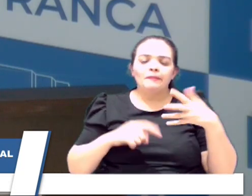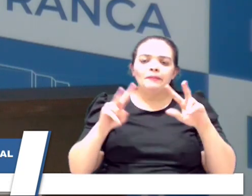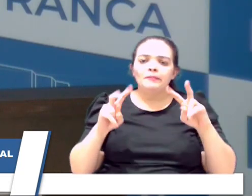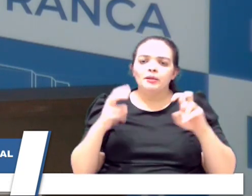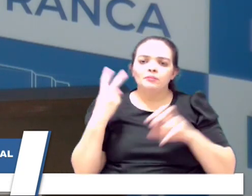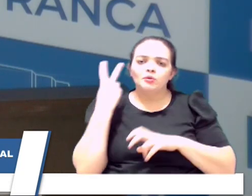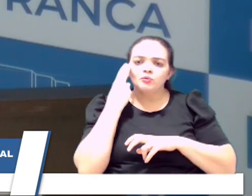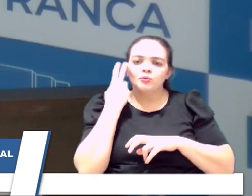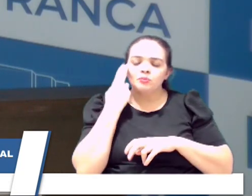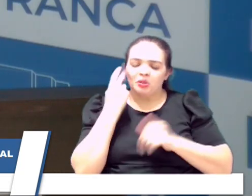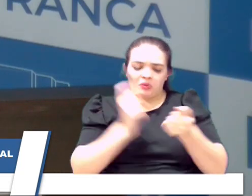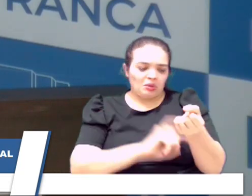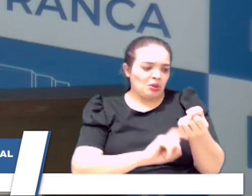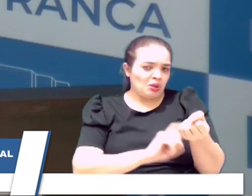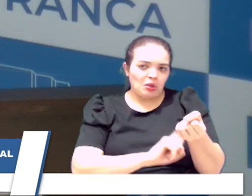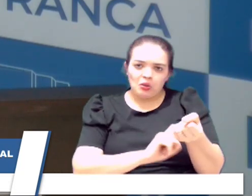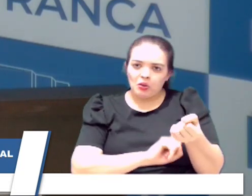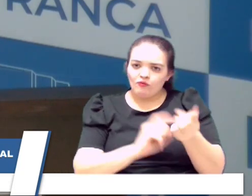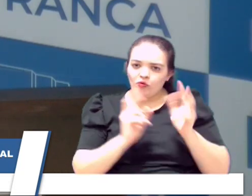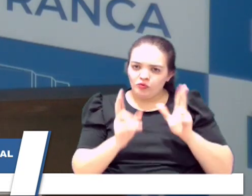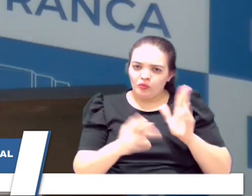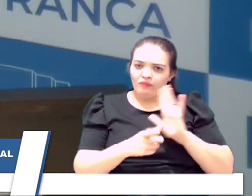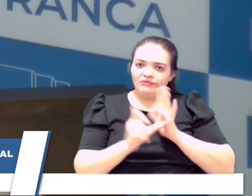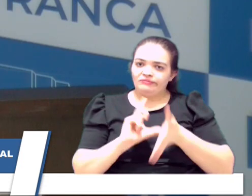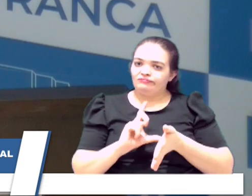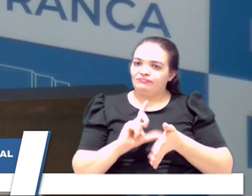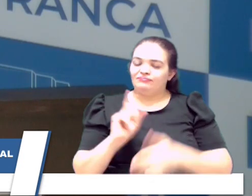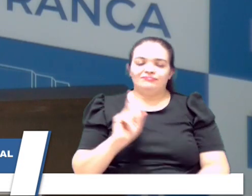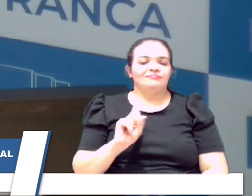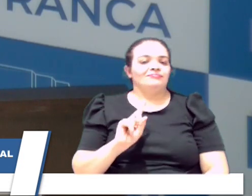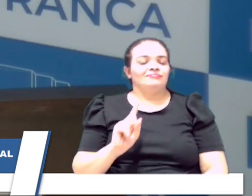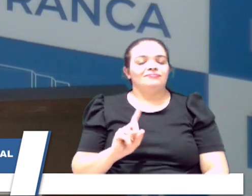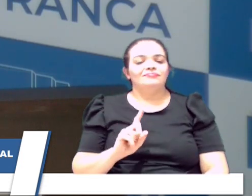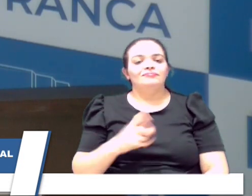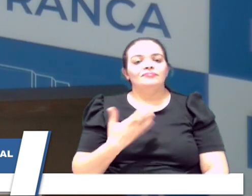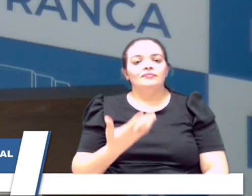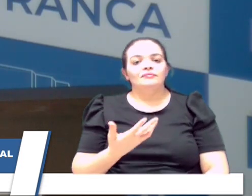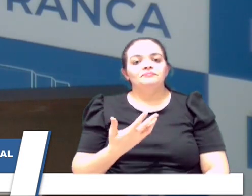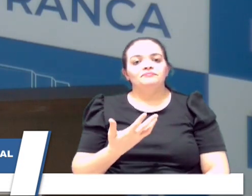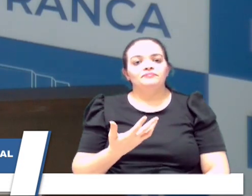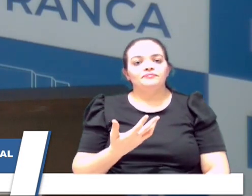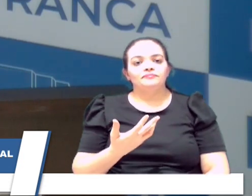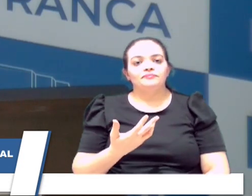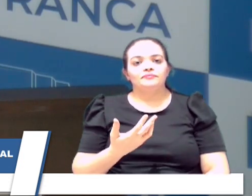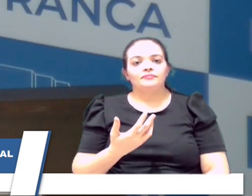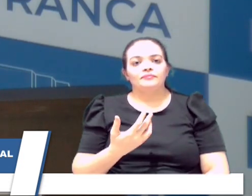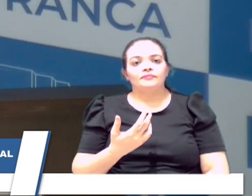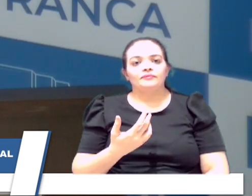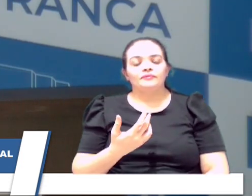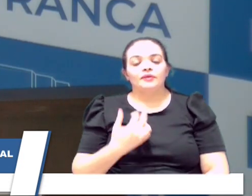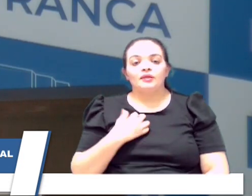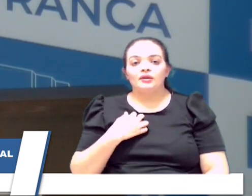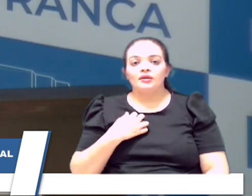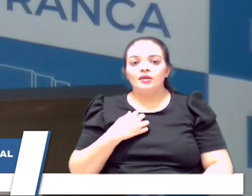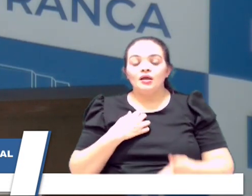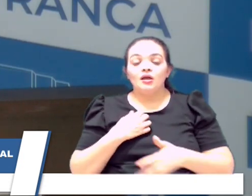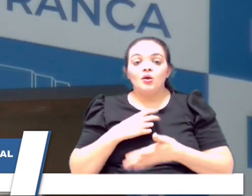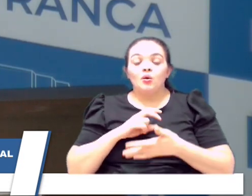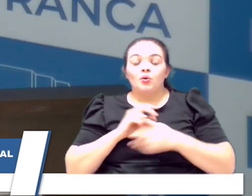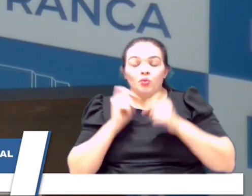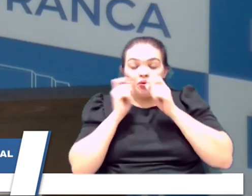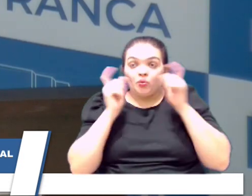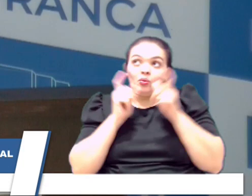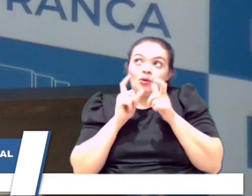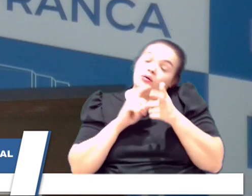fico nervoso igual antigamente. E, tipo assim, eu não me contorço mais, não acordo mais torto na